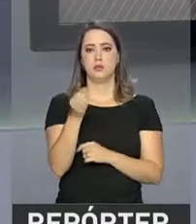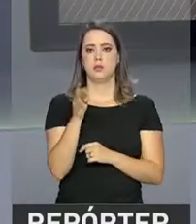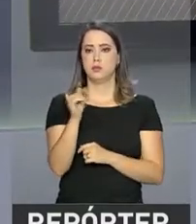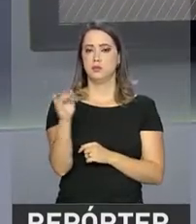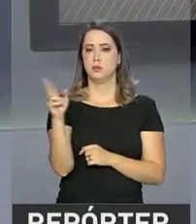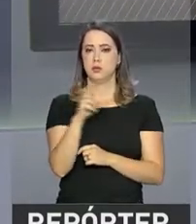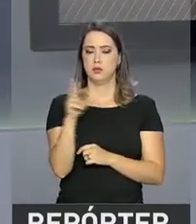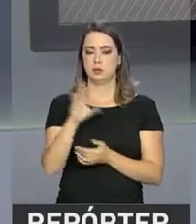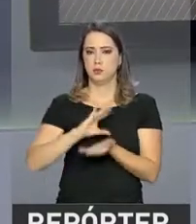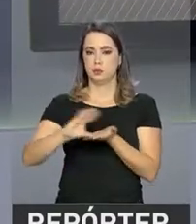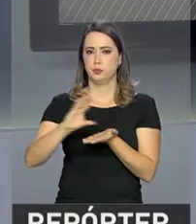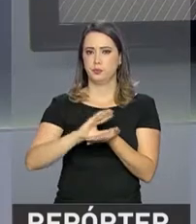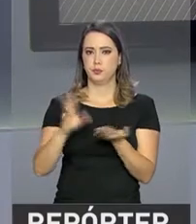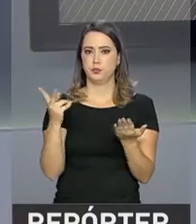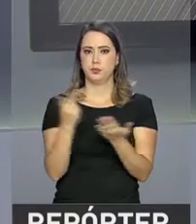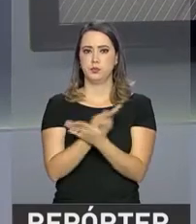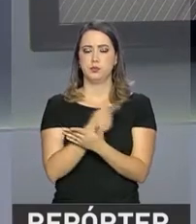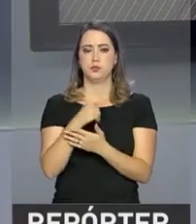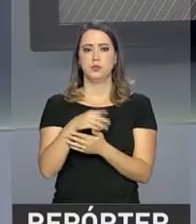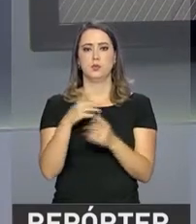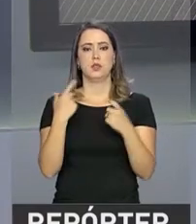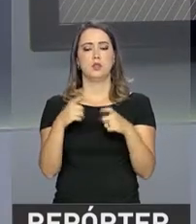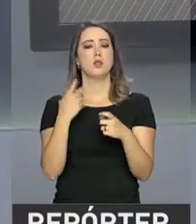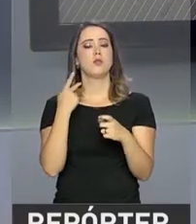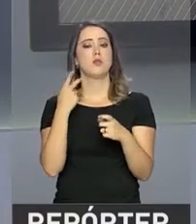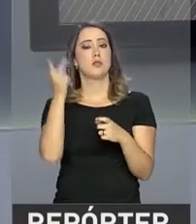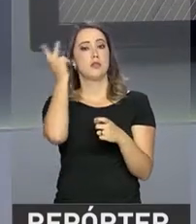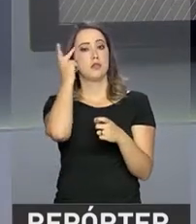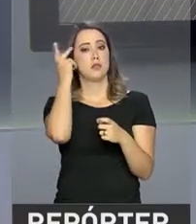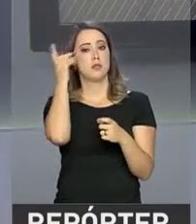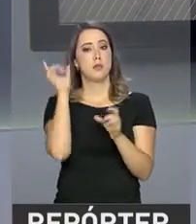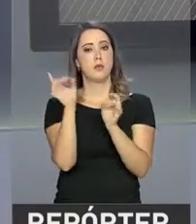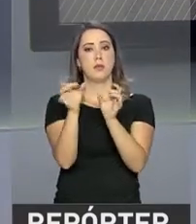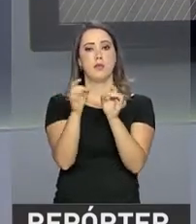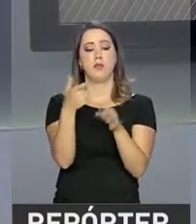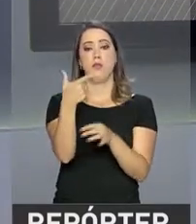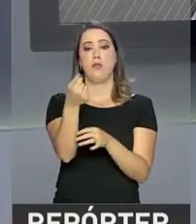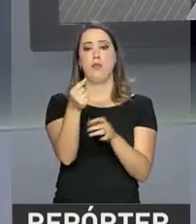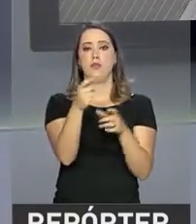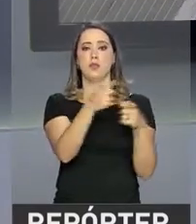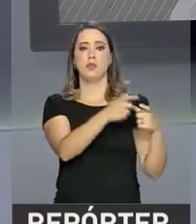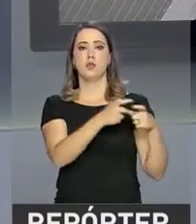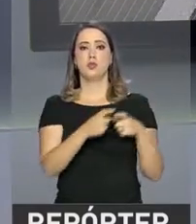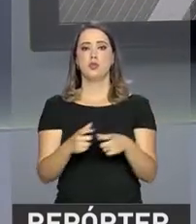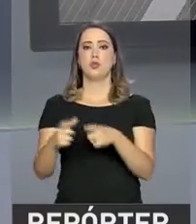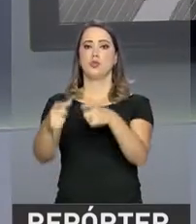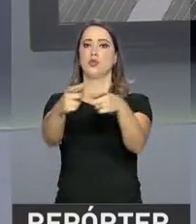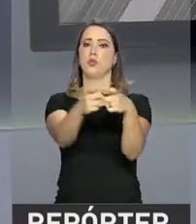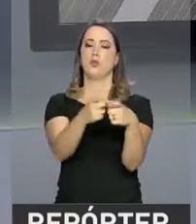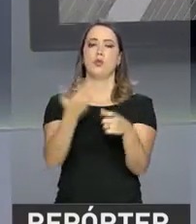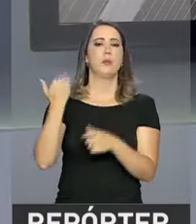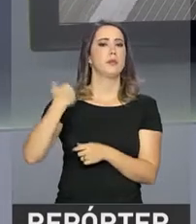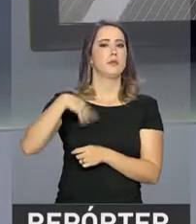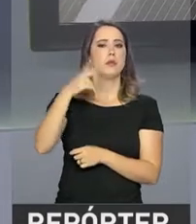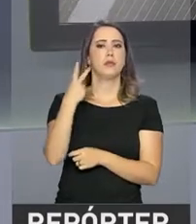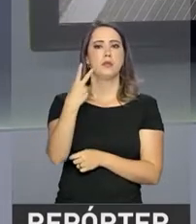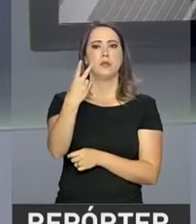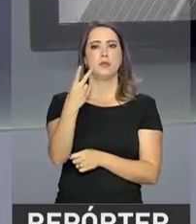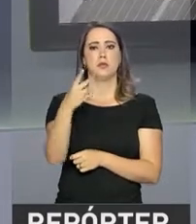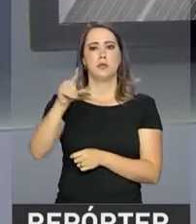O leilão é realizado na sede da Bovespa, em São Paulo, com 20 lotes de empreendimentos, somando mais de